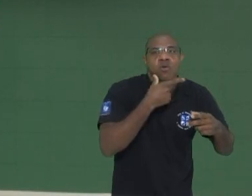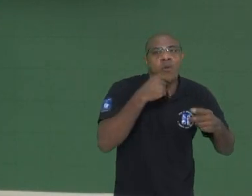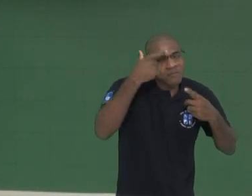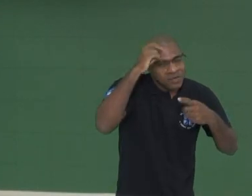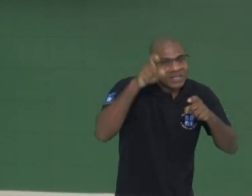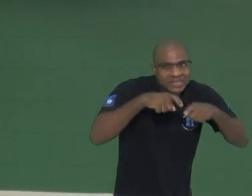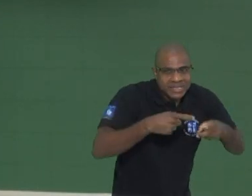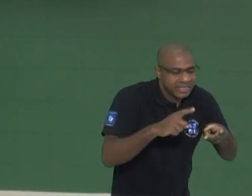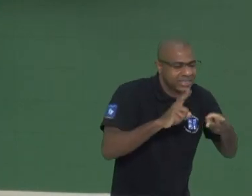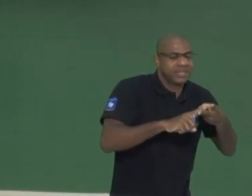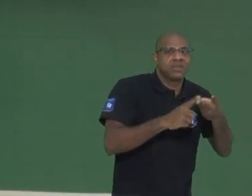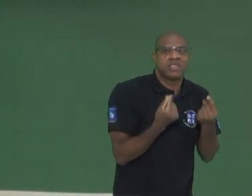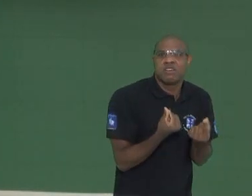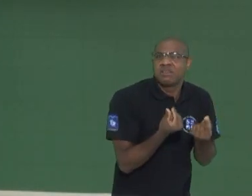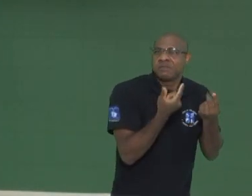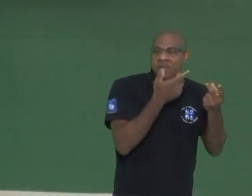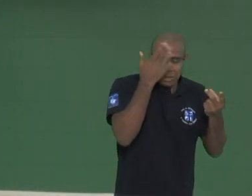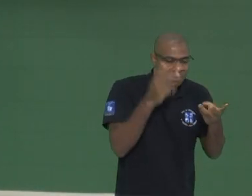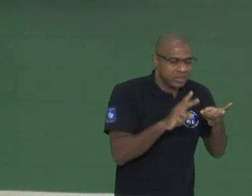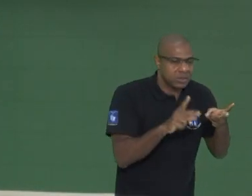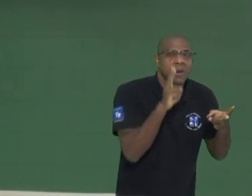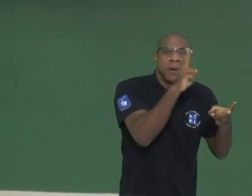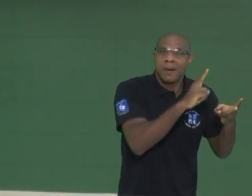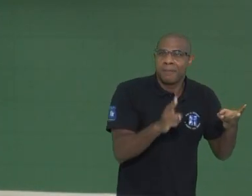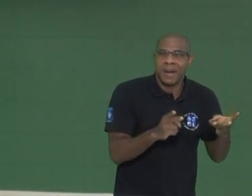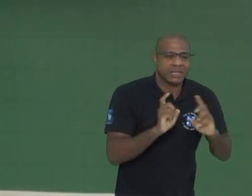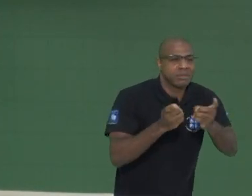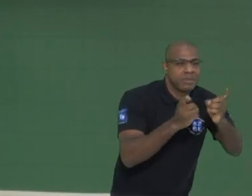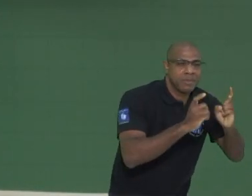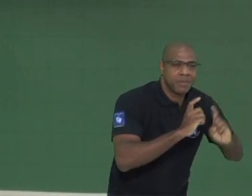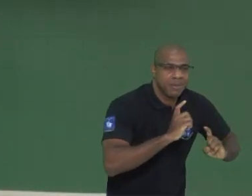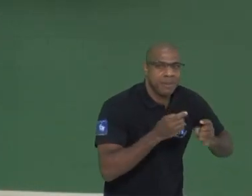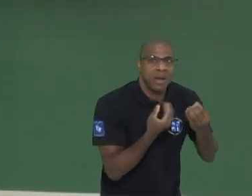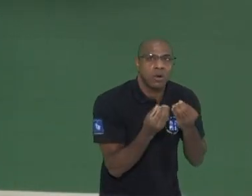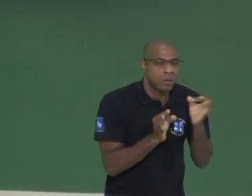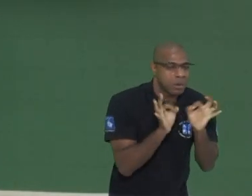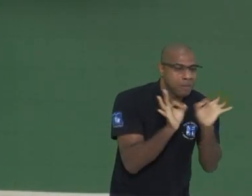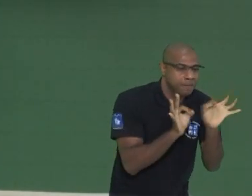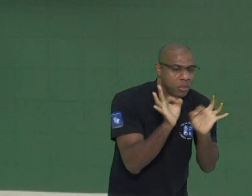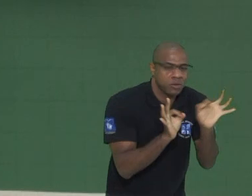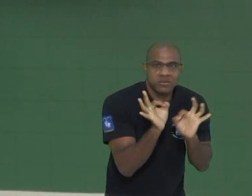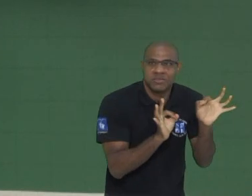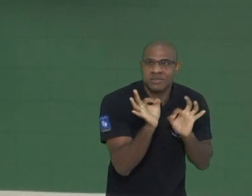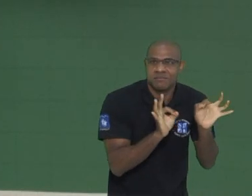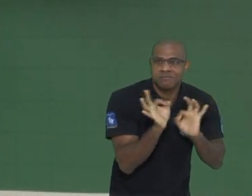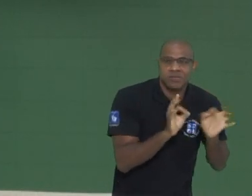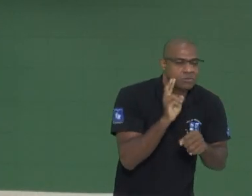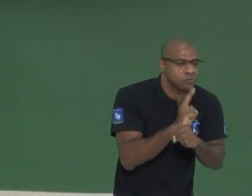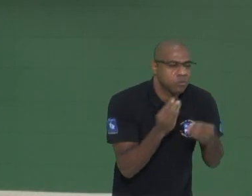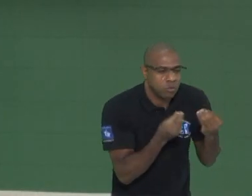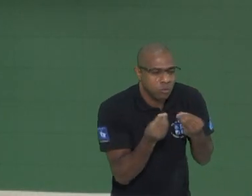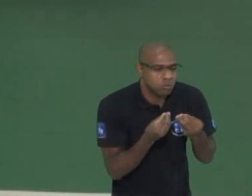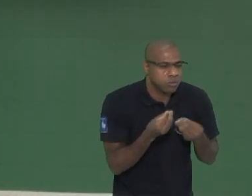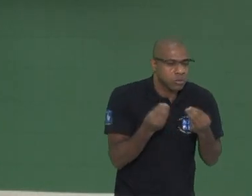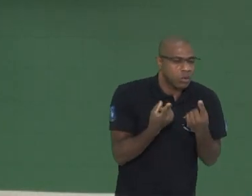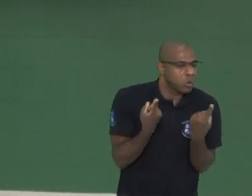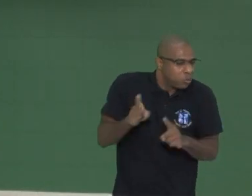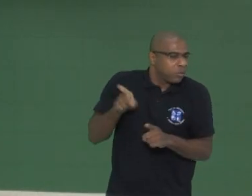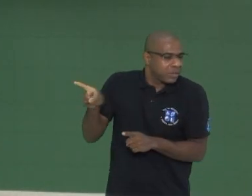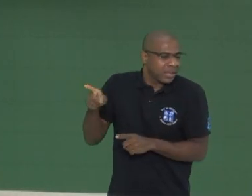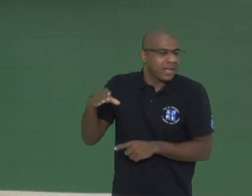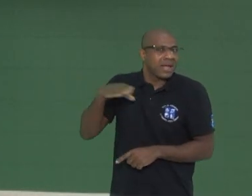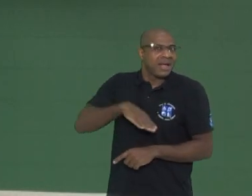que tardia, enquanto eles organizavam o projeto de República Mineira, um dos seus próprios